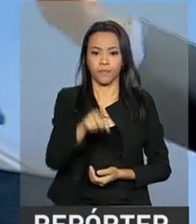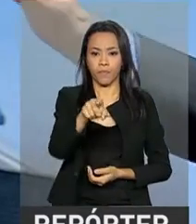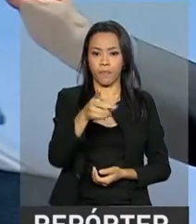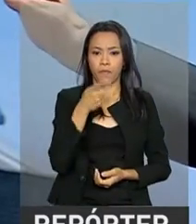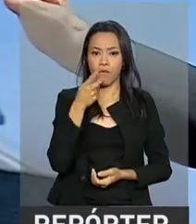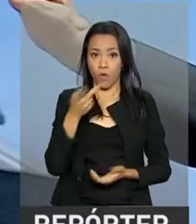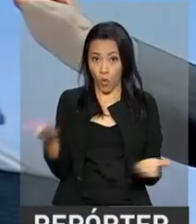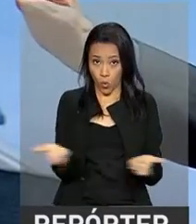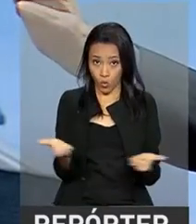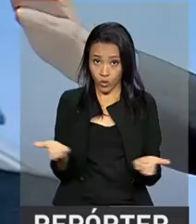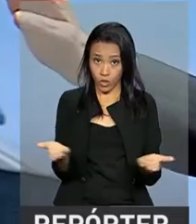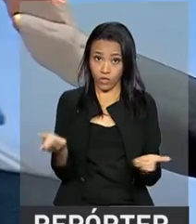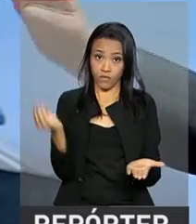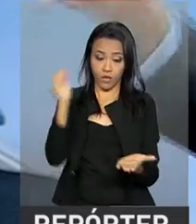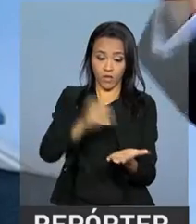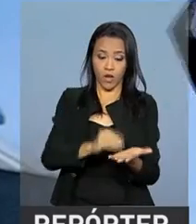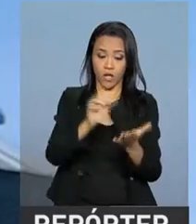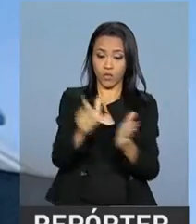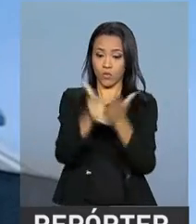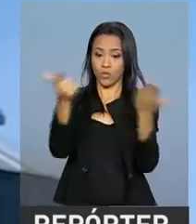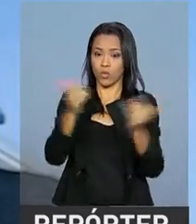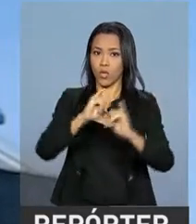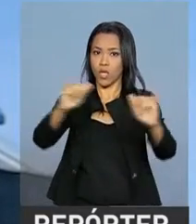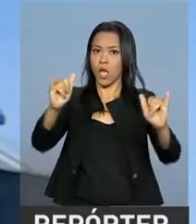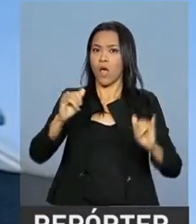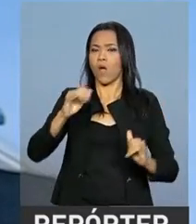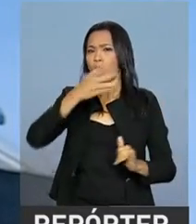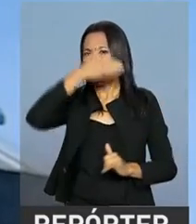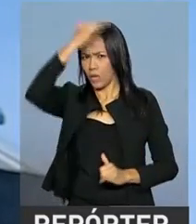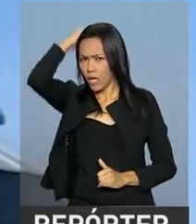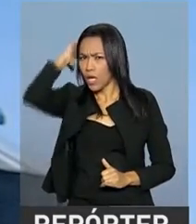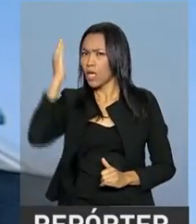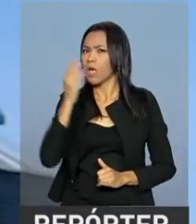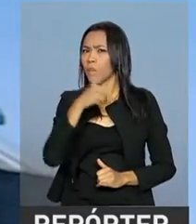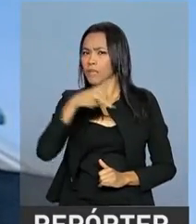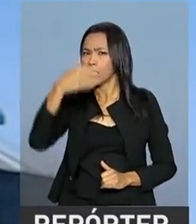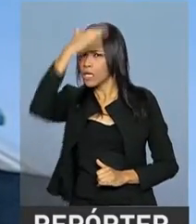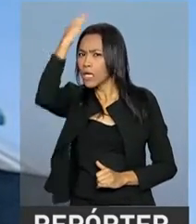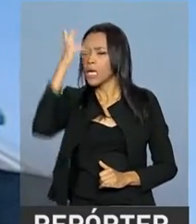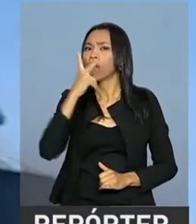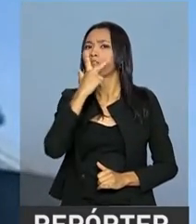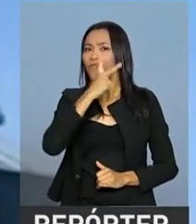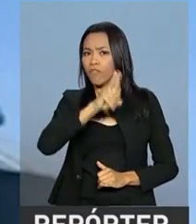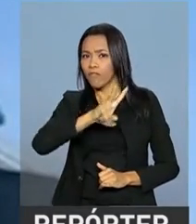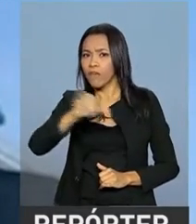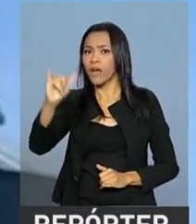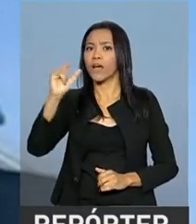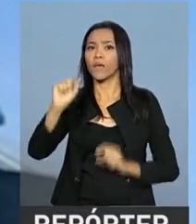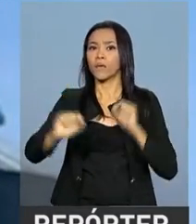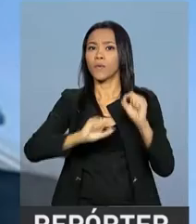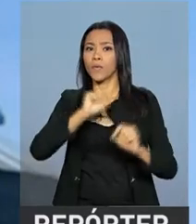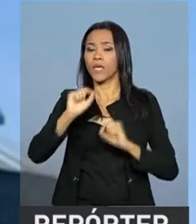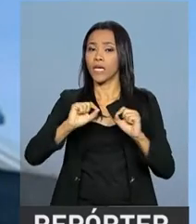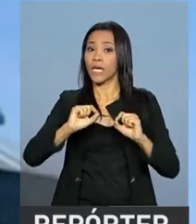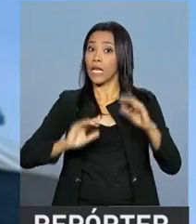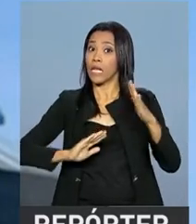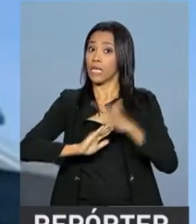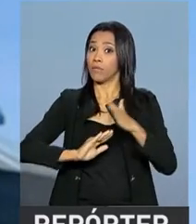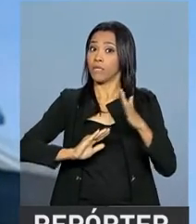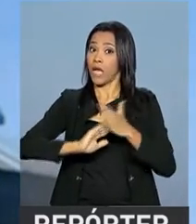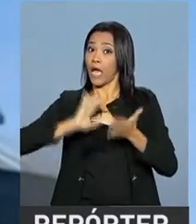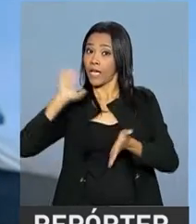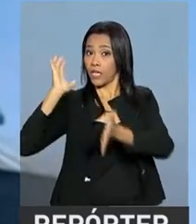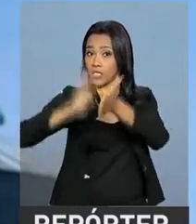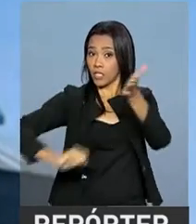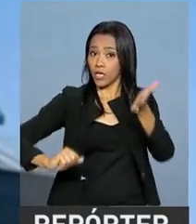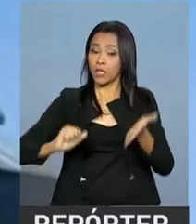saiu uma notícia no jornal dizendo: "Olha, Temer acho que vai reduzir essa possibilidade de retirar", ou seja, cerca de